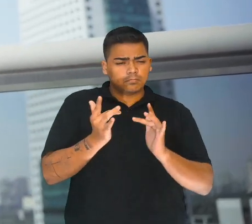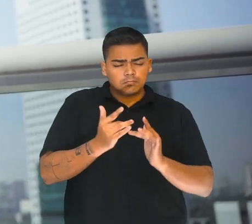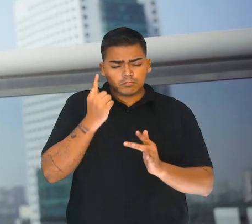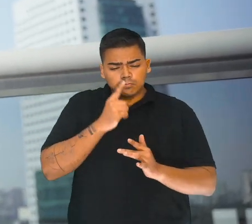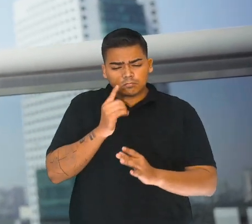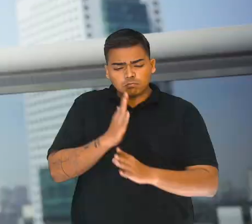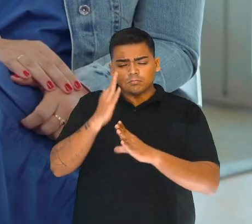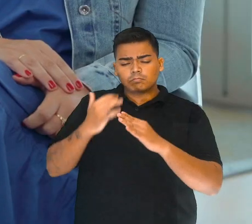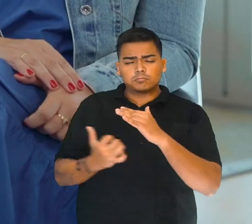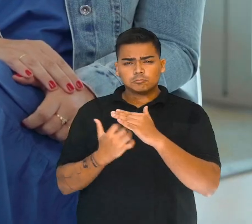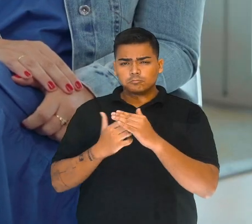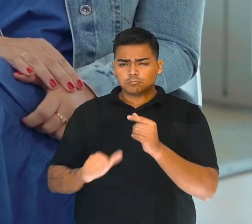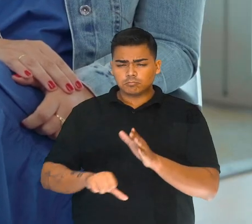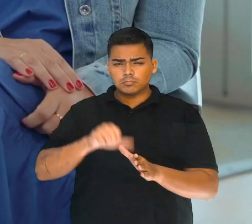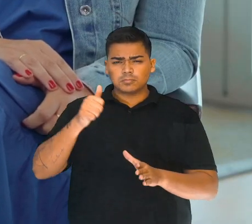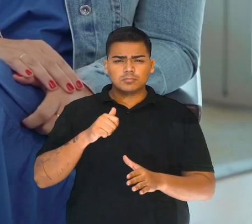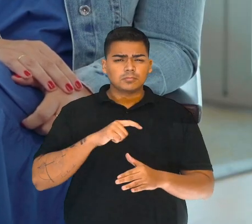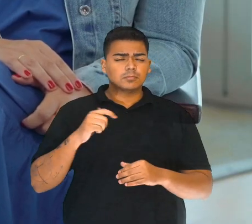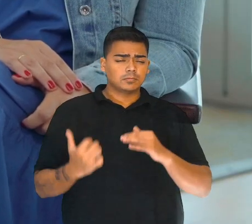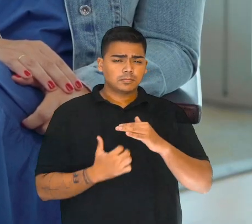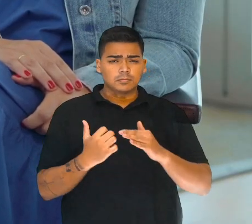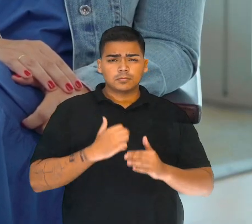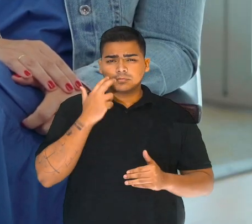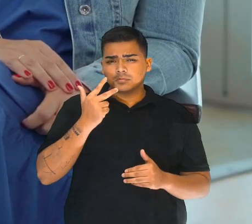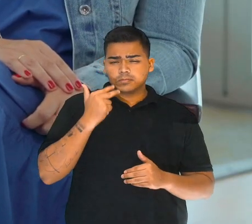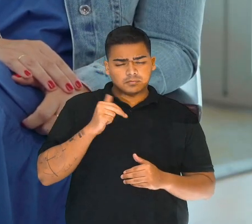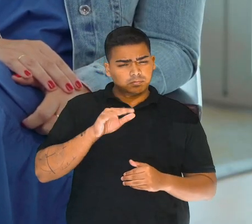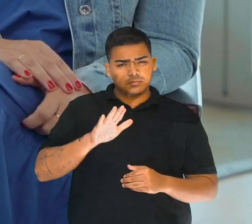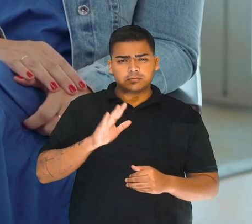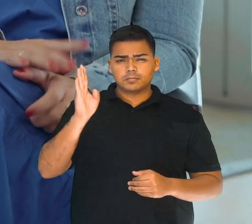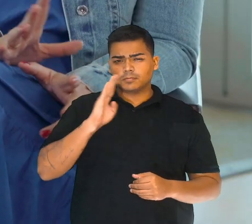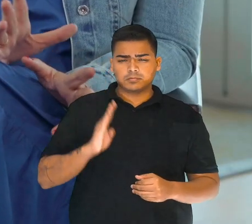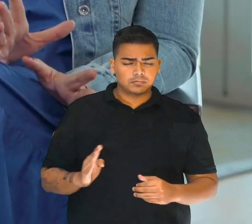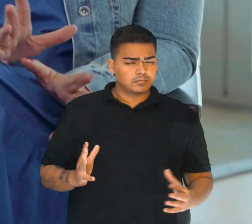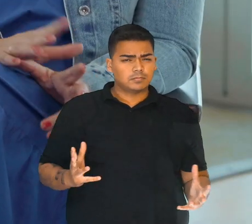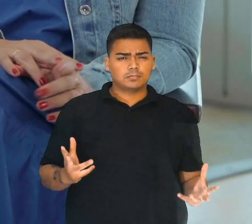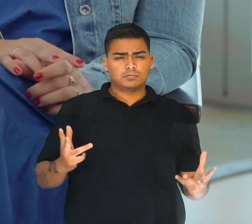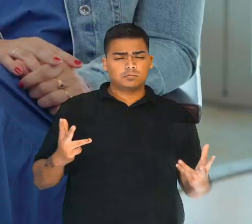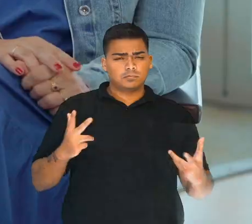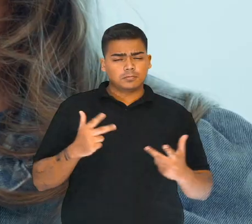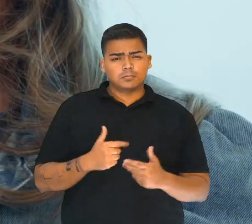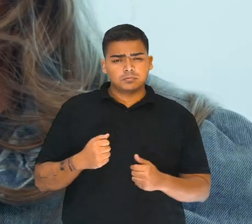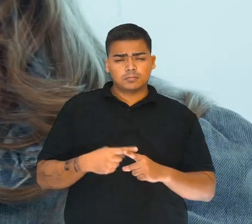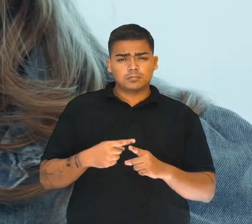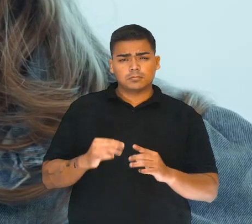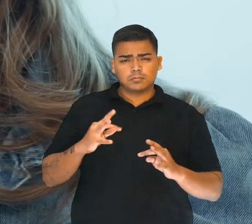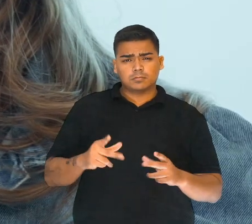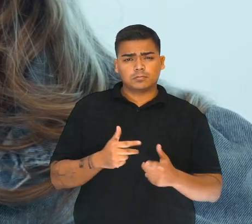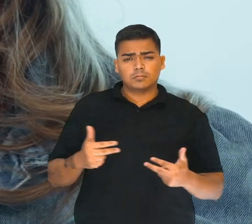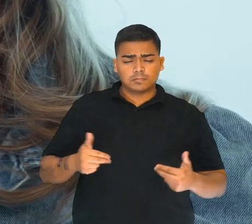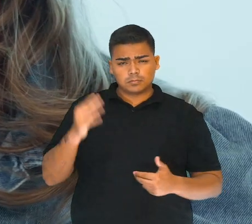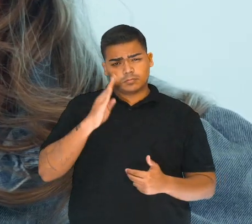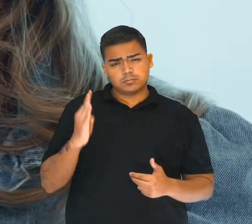para o Brasil a primeira vez. Para todas as empresas estrangeiras, Brasil é um monstro, né, basicamente. Porque tudo que você